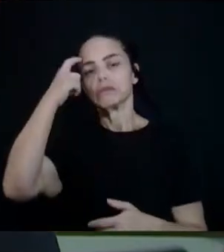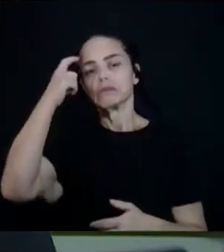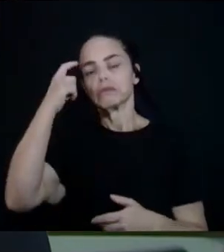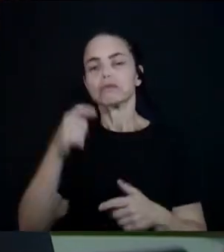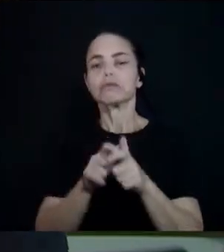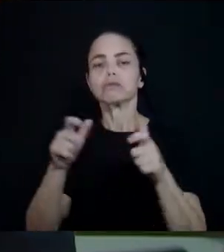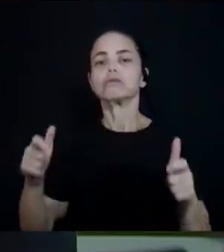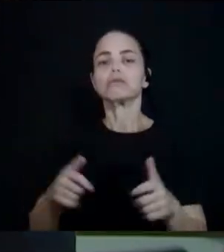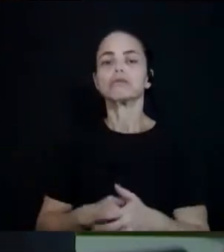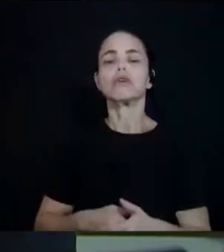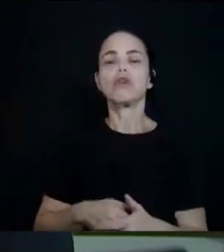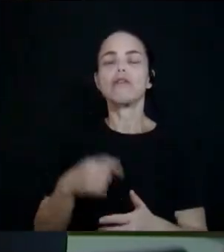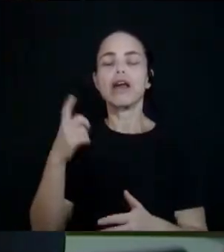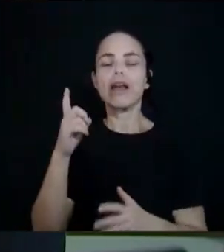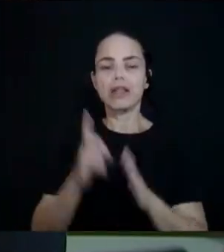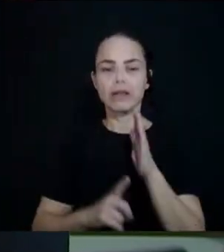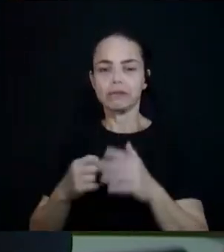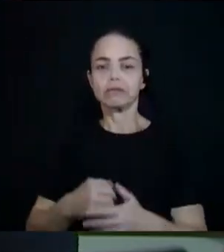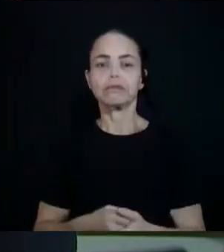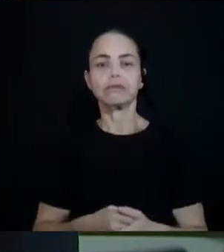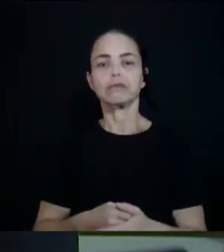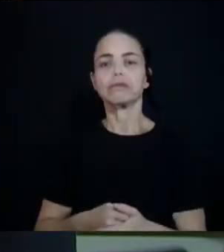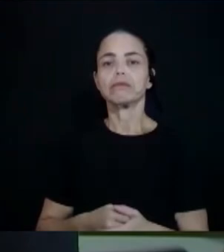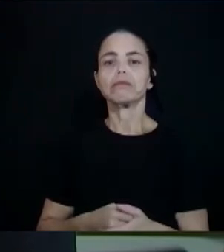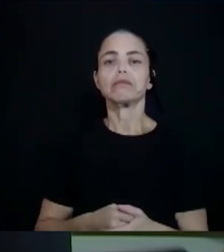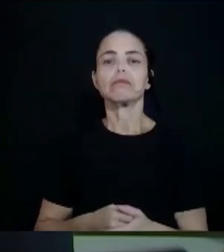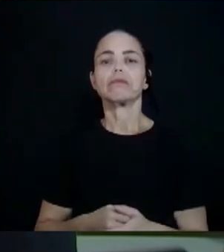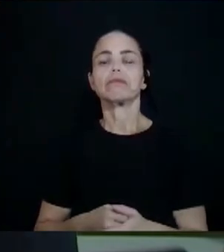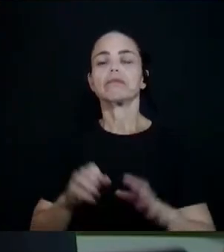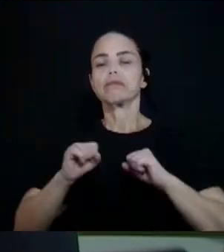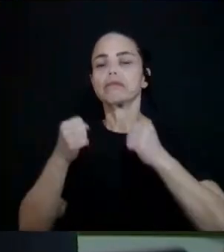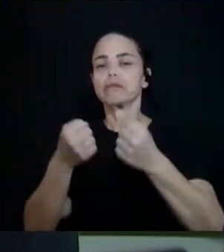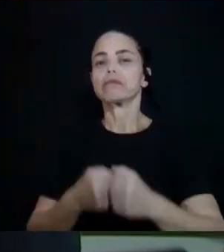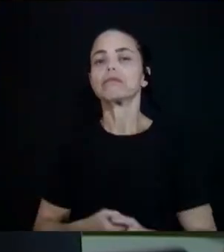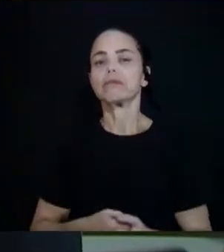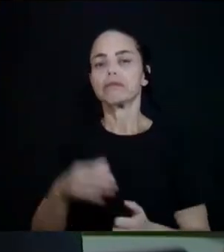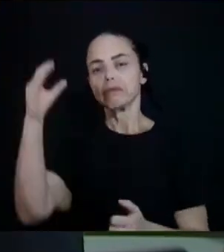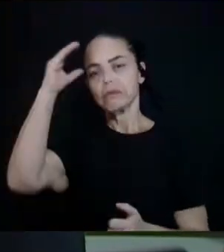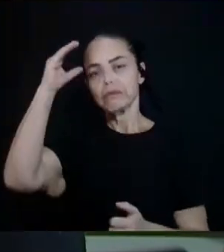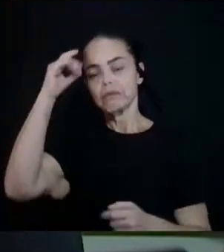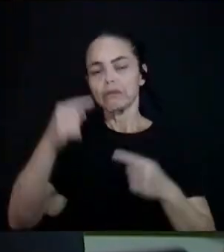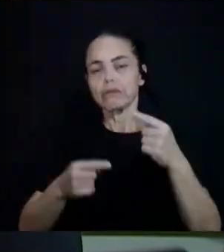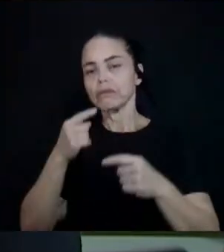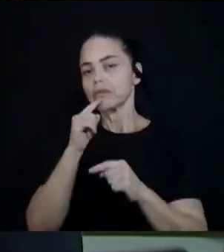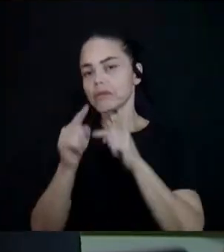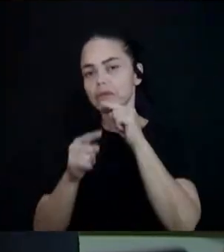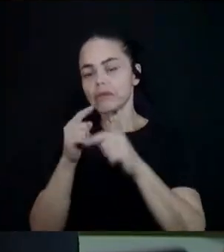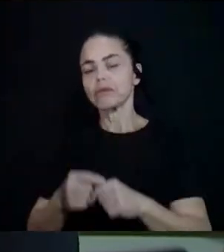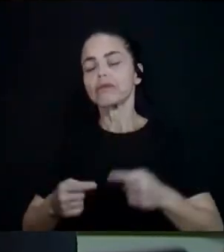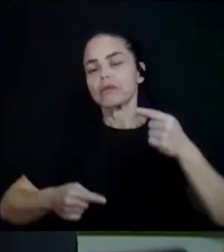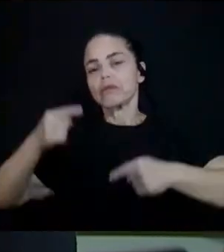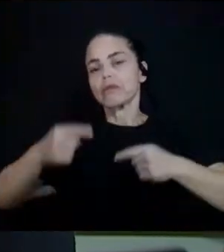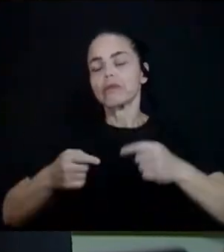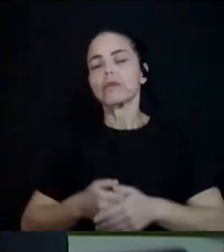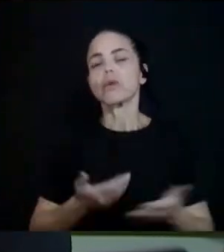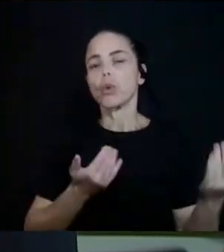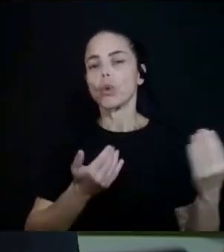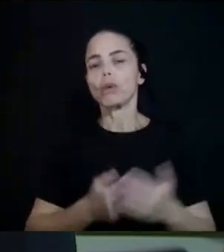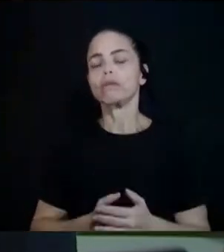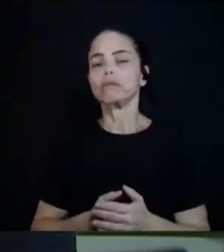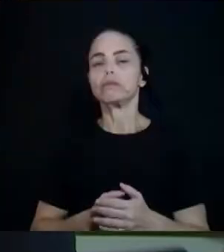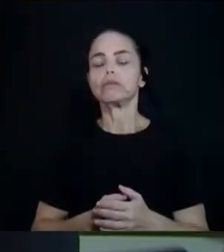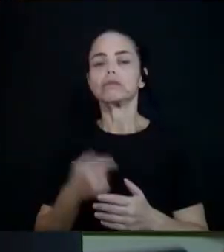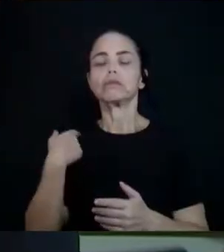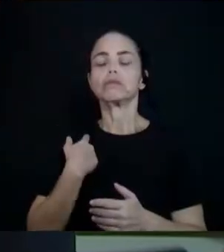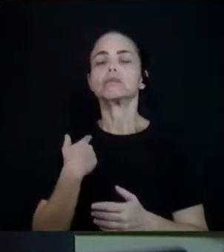dos direitos, né, de fortalecer uma consciência crítica para os adolescentes e jovens, né? Eles estão em processo de formação, a gente